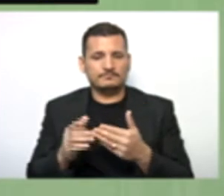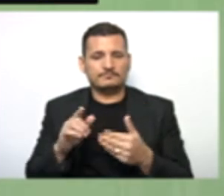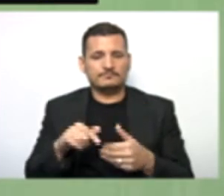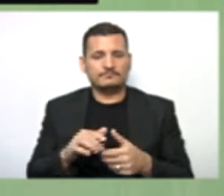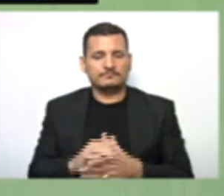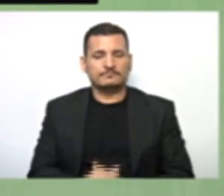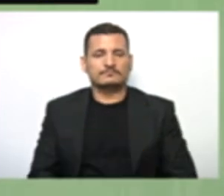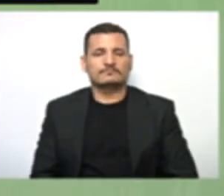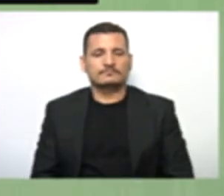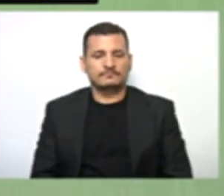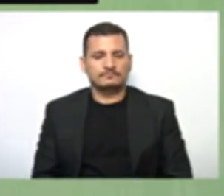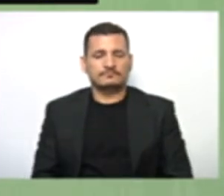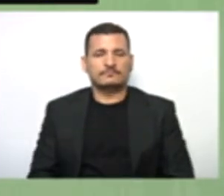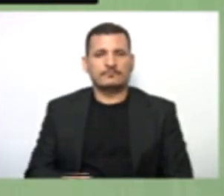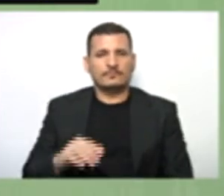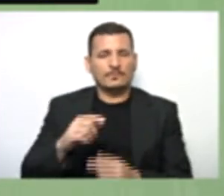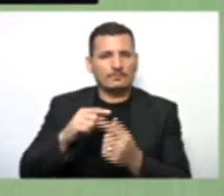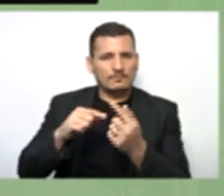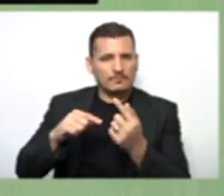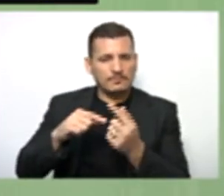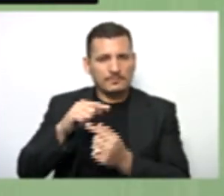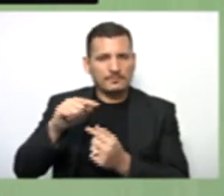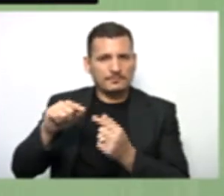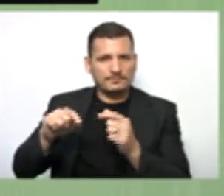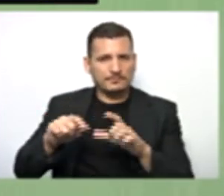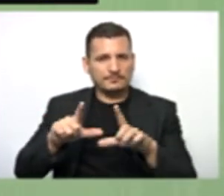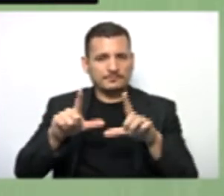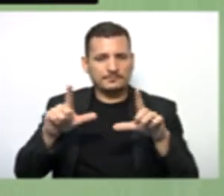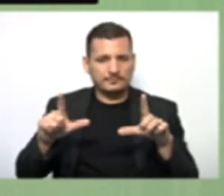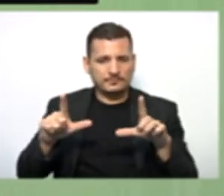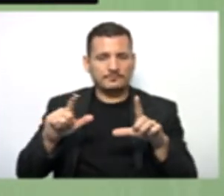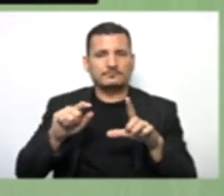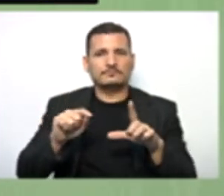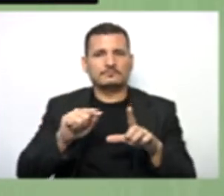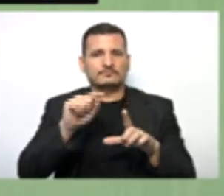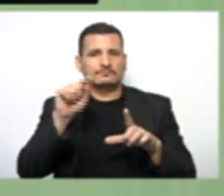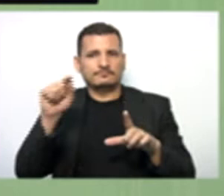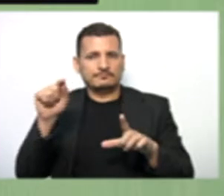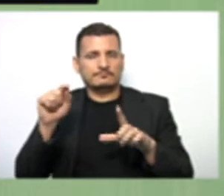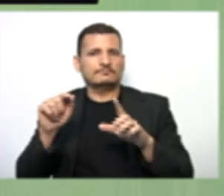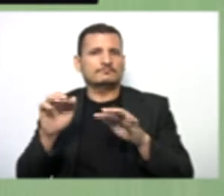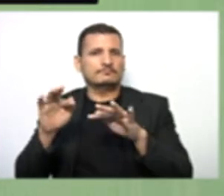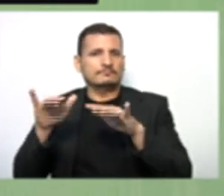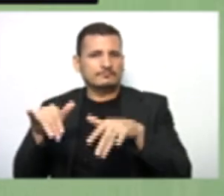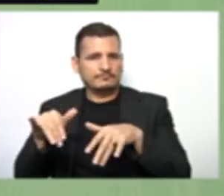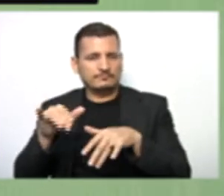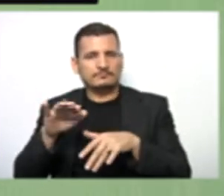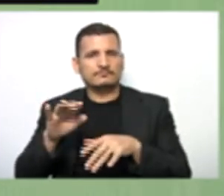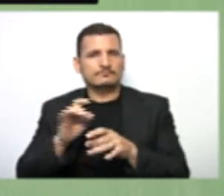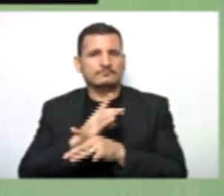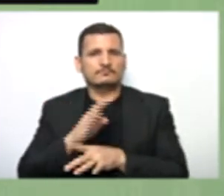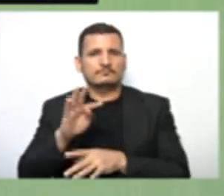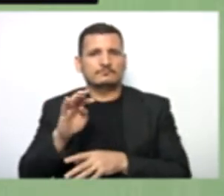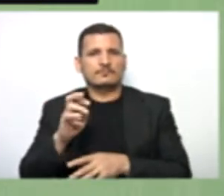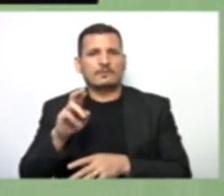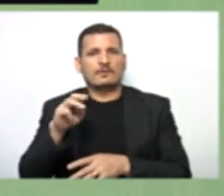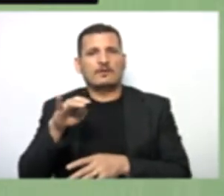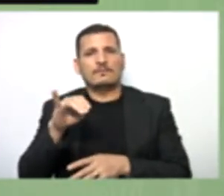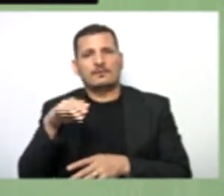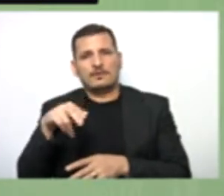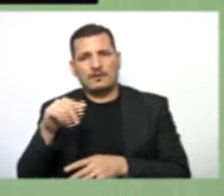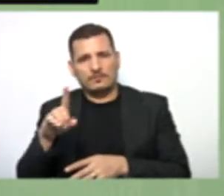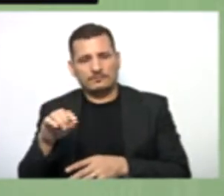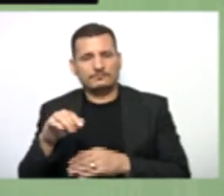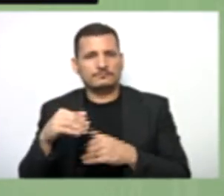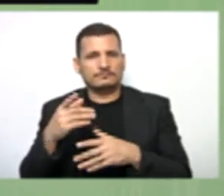de execução para o estado terminado. Okay? Então, observem, né, professor, que ele andou todos